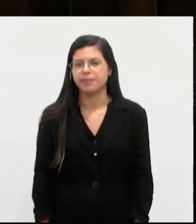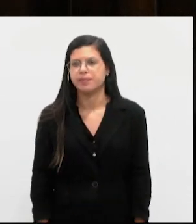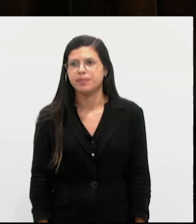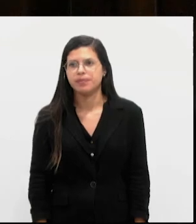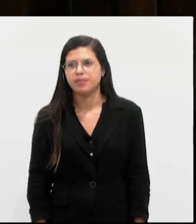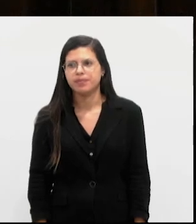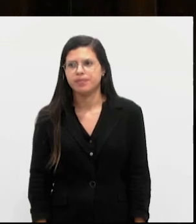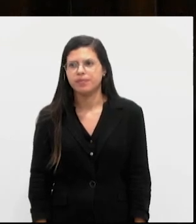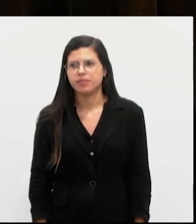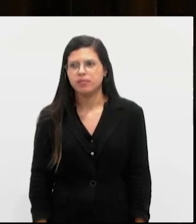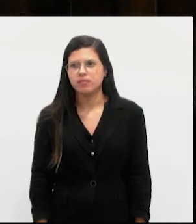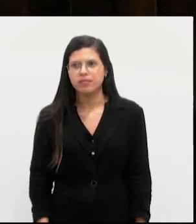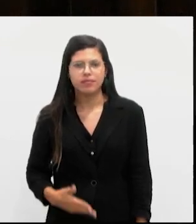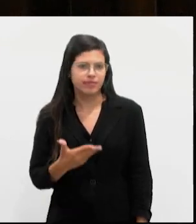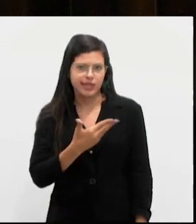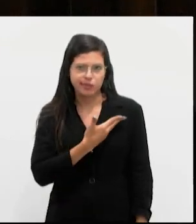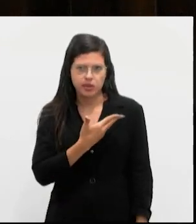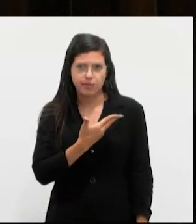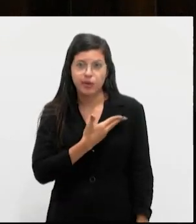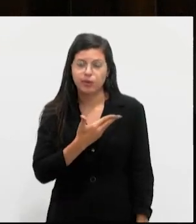Meus amigos e minhas amigas,